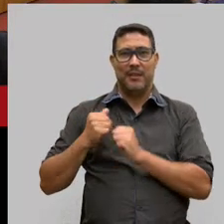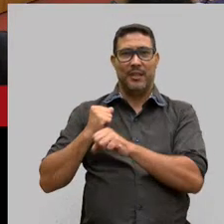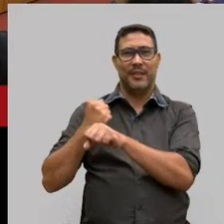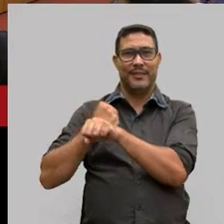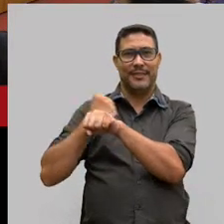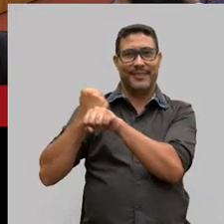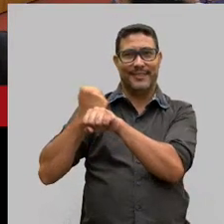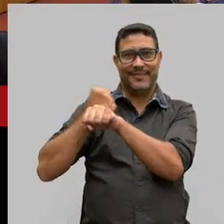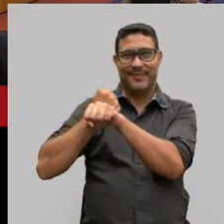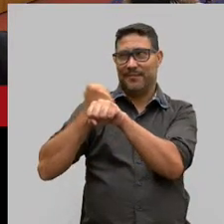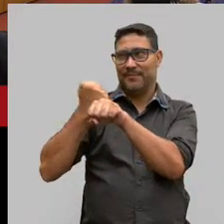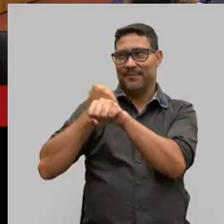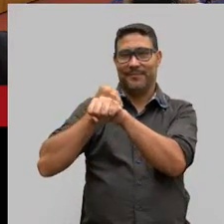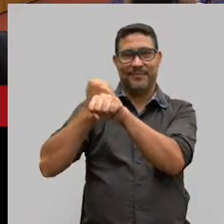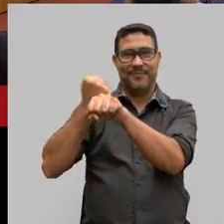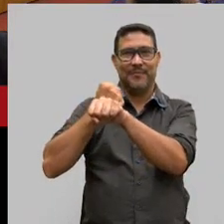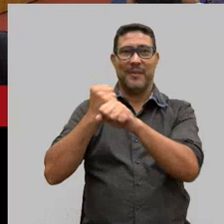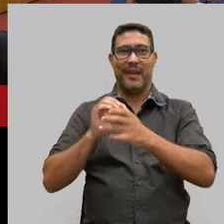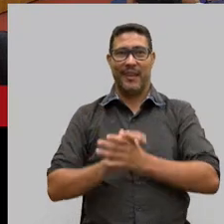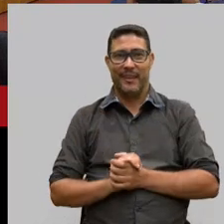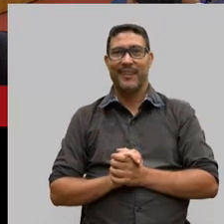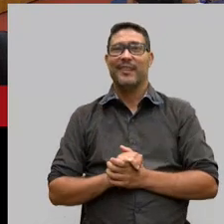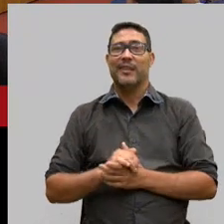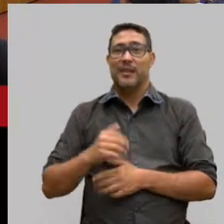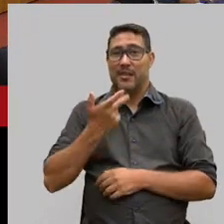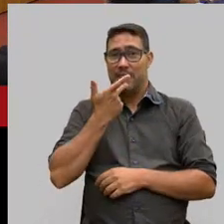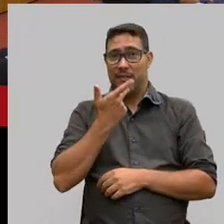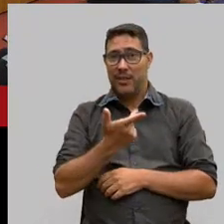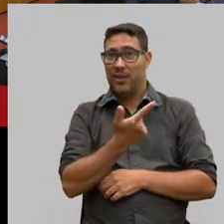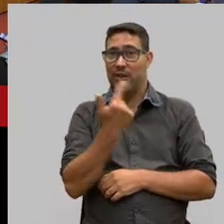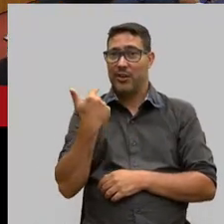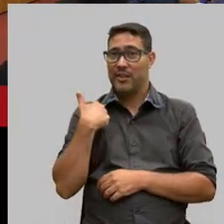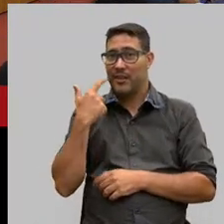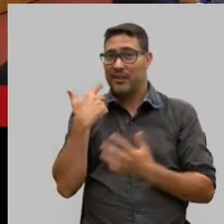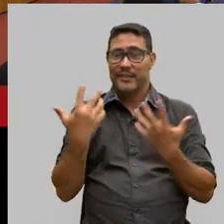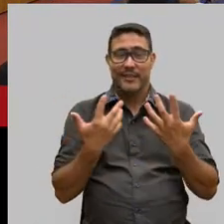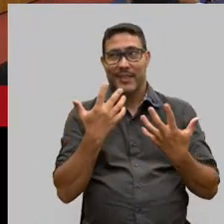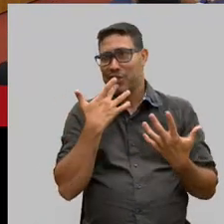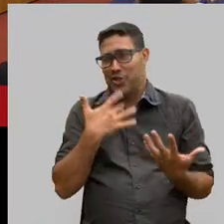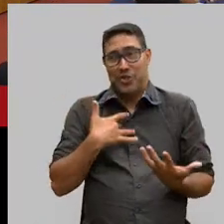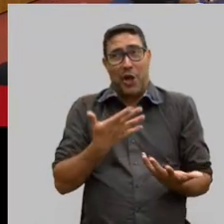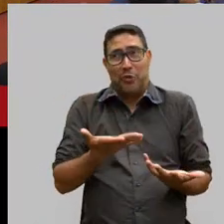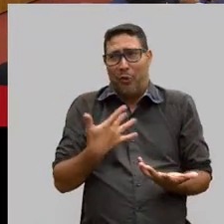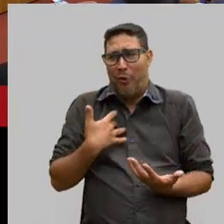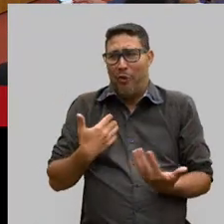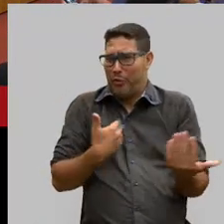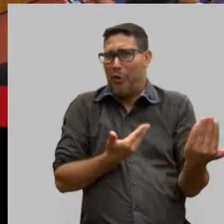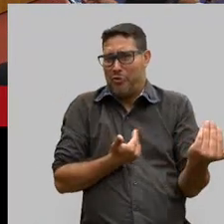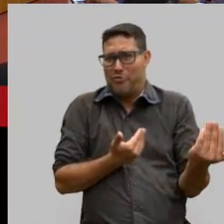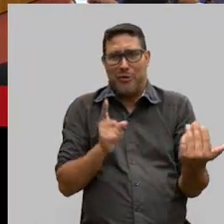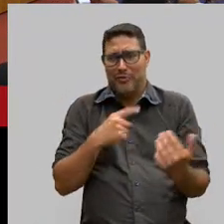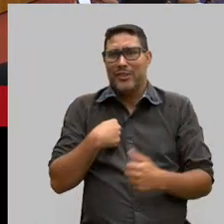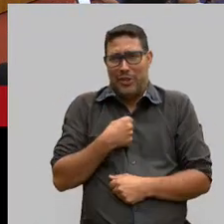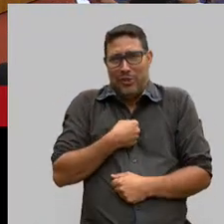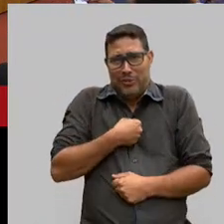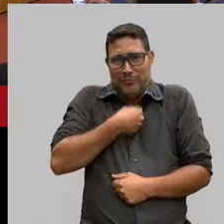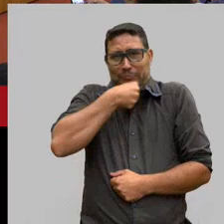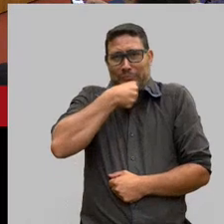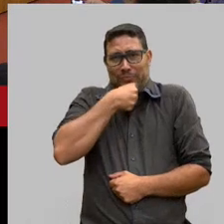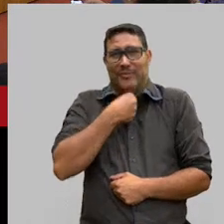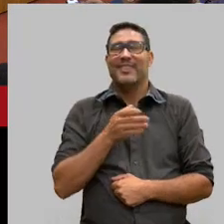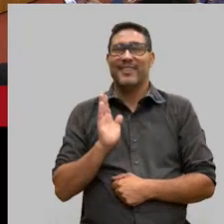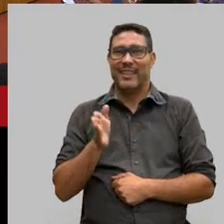contar Quanto tempo não senão vocês vão fazer conta e descobrir que eu não tô tão novo nem eu né mas praticamente da infância né Dan é